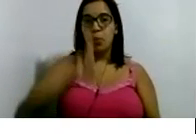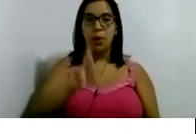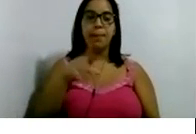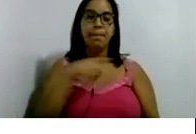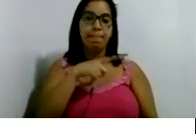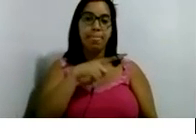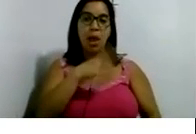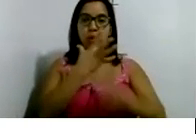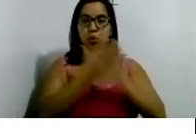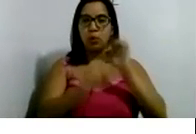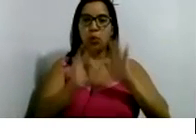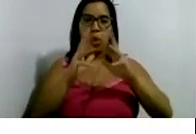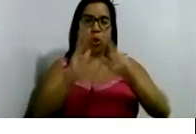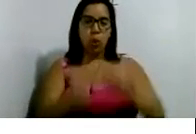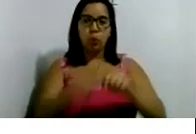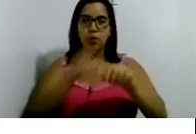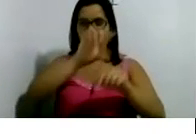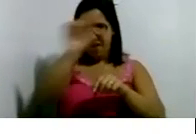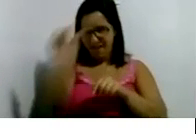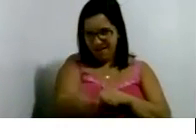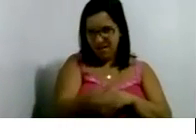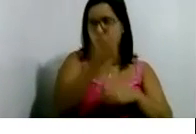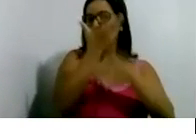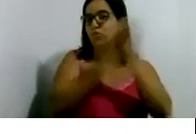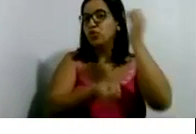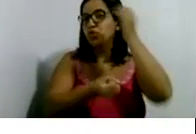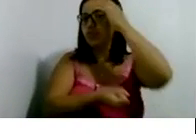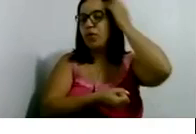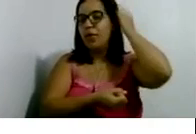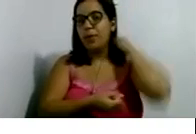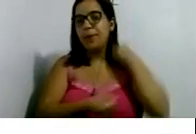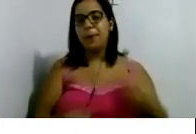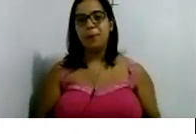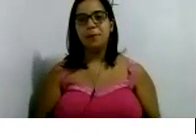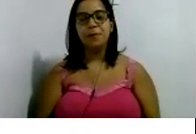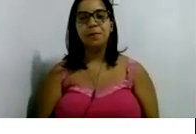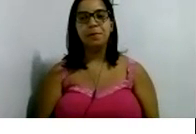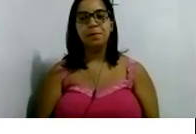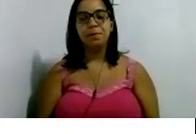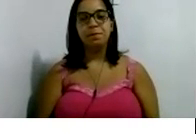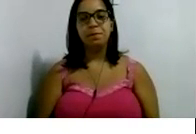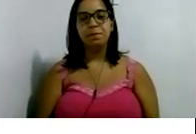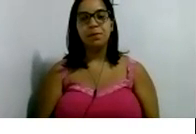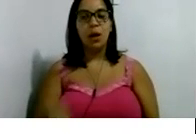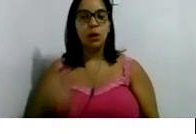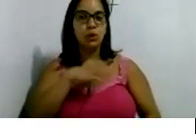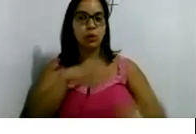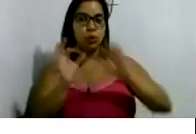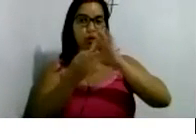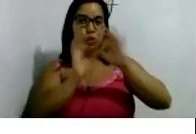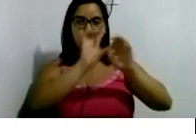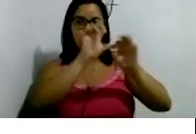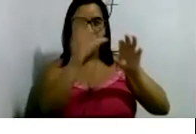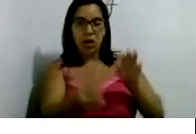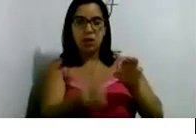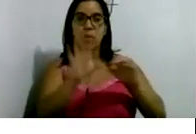o desaparecimento de todas as evidências da eminência caudal. Então, a gente tem uma estrutura caudal e na